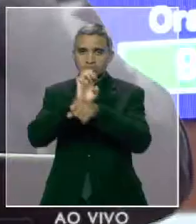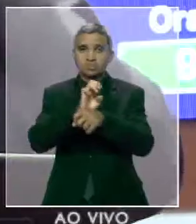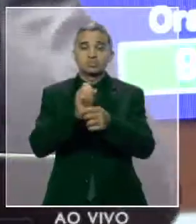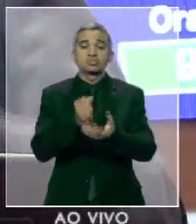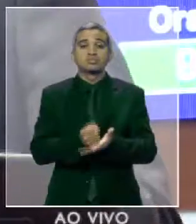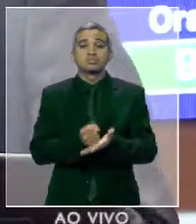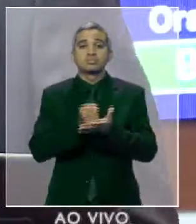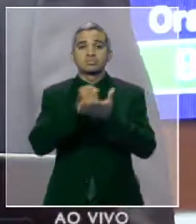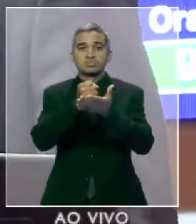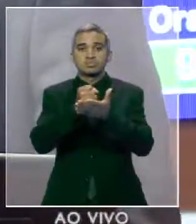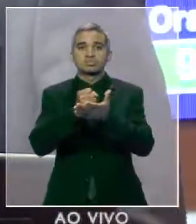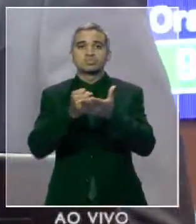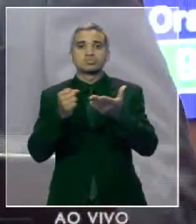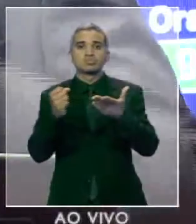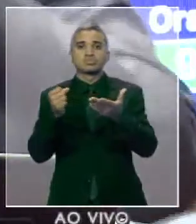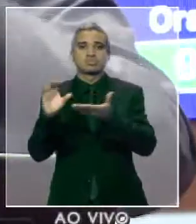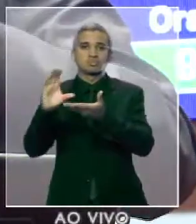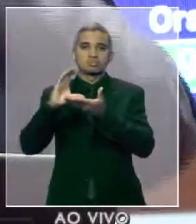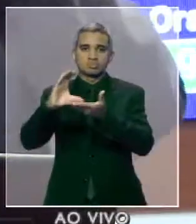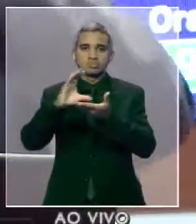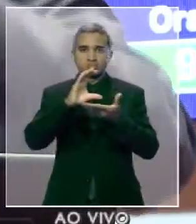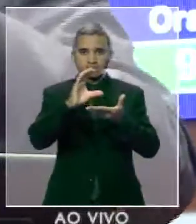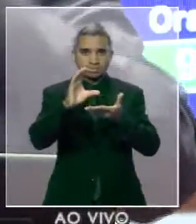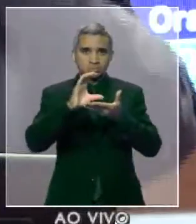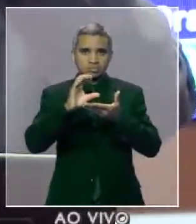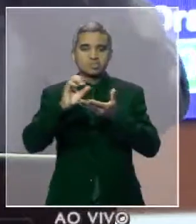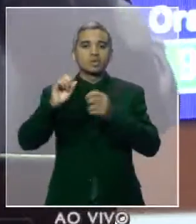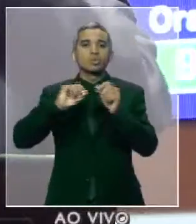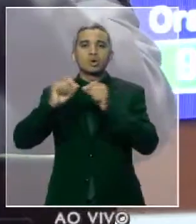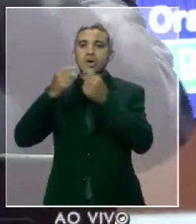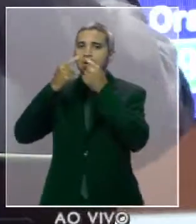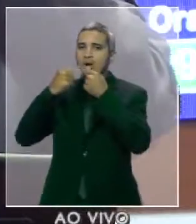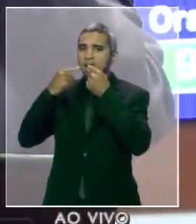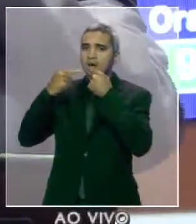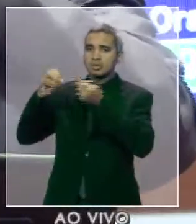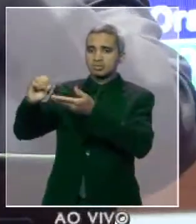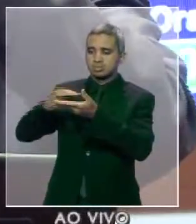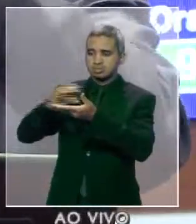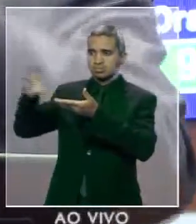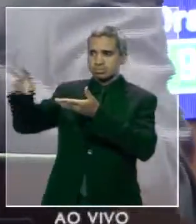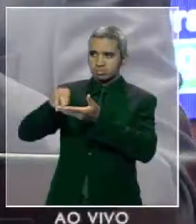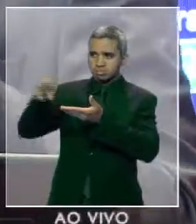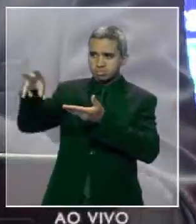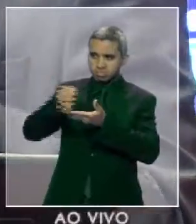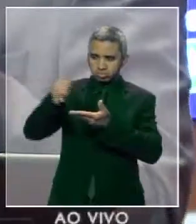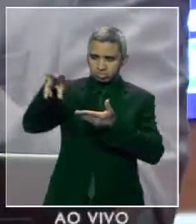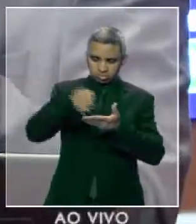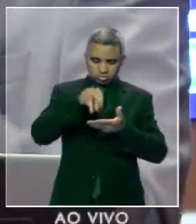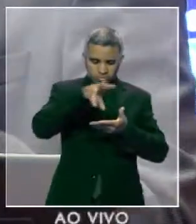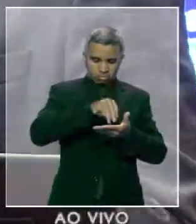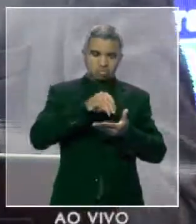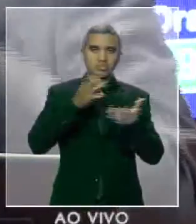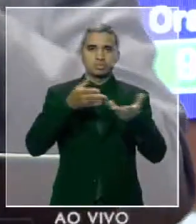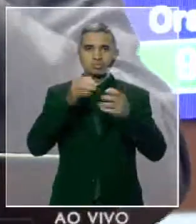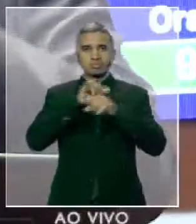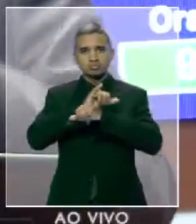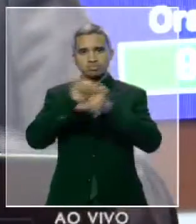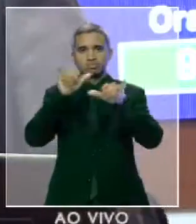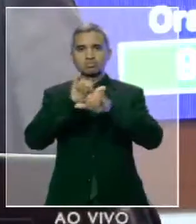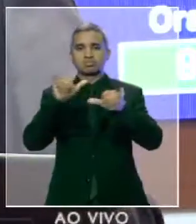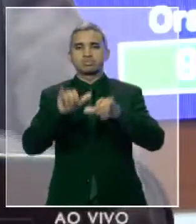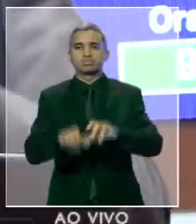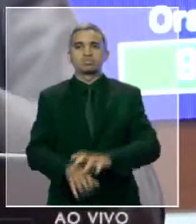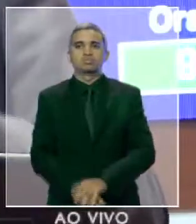trazer demandas para esta casa, que são oriundas justamente das discussões, dos diálogos, dos entendimentos que nós estamos tendo na nossa